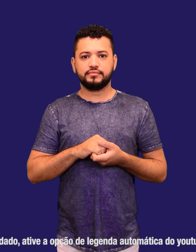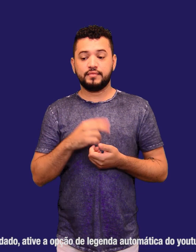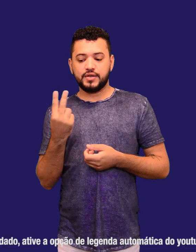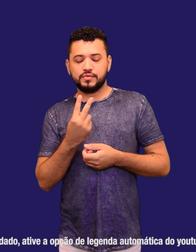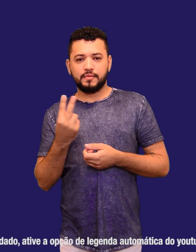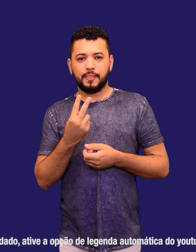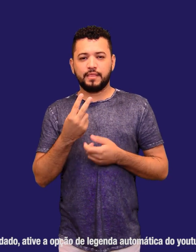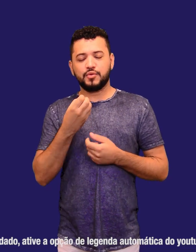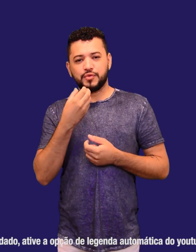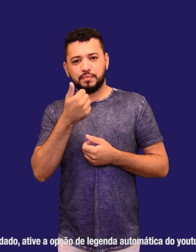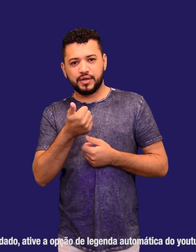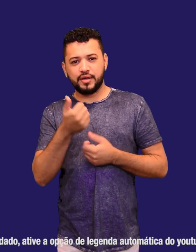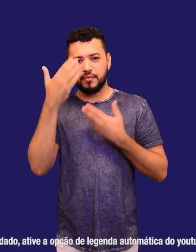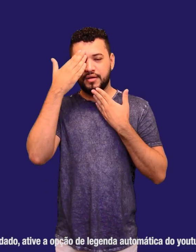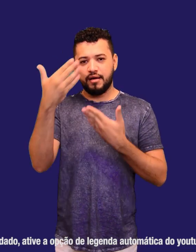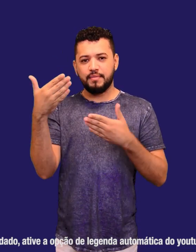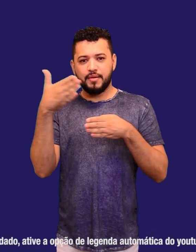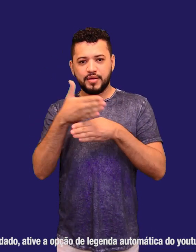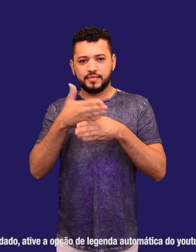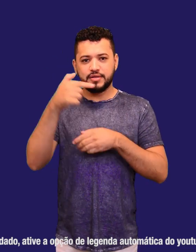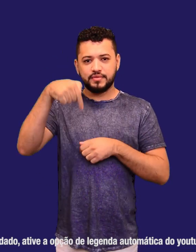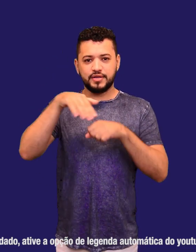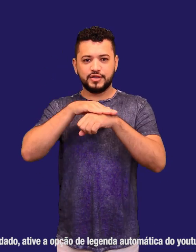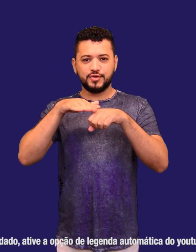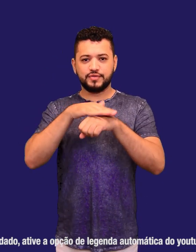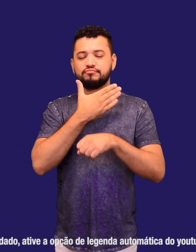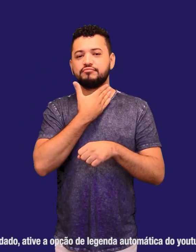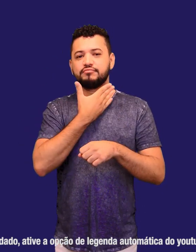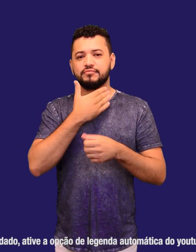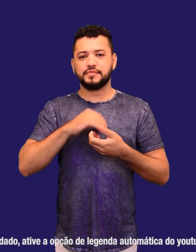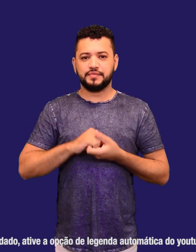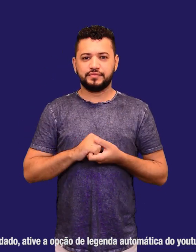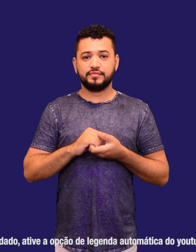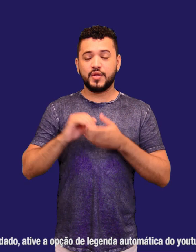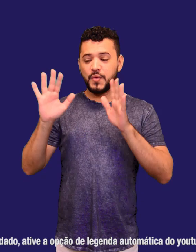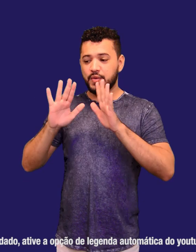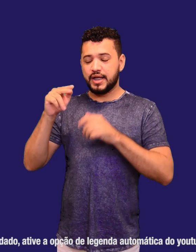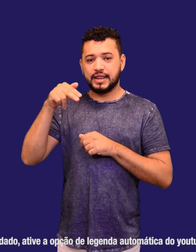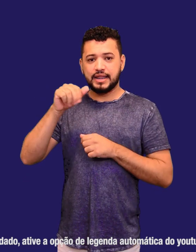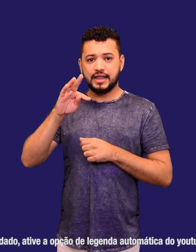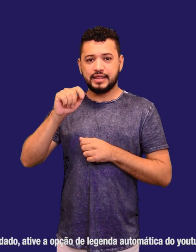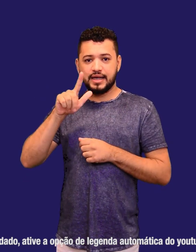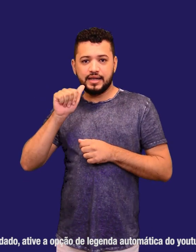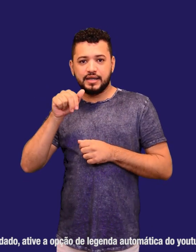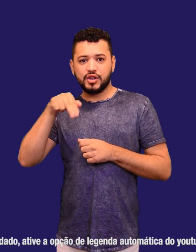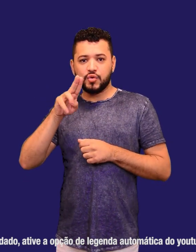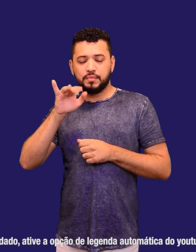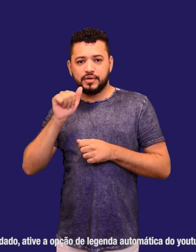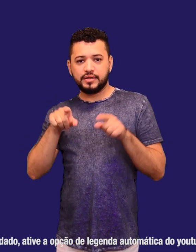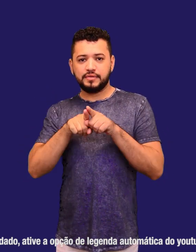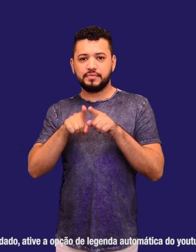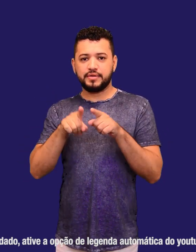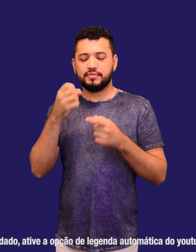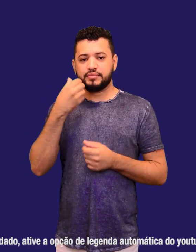Daniele, Núbia, como estão? Obrigada pela participação de vocês nesse nosso bate-papo. Olá, Natália, Núbia, estou bem. Eu